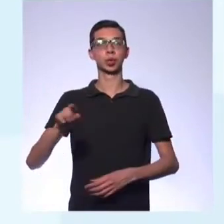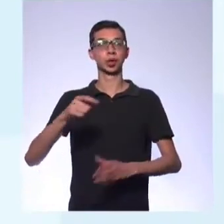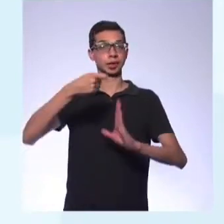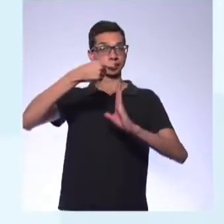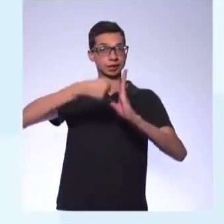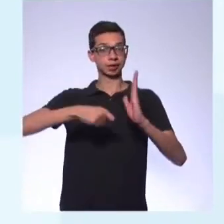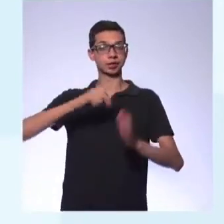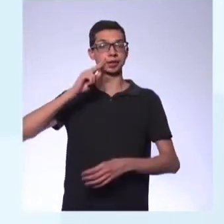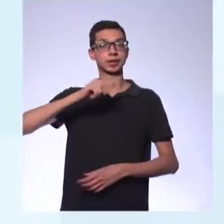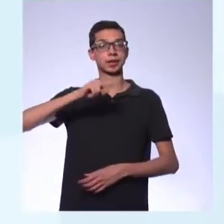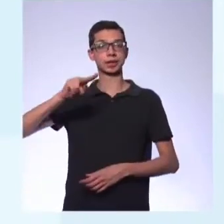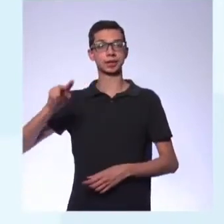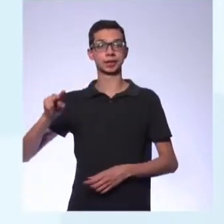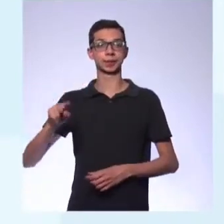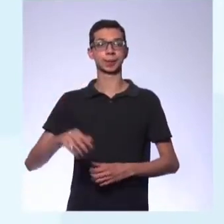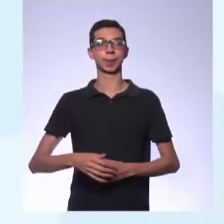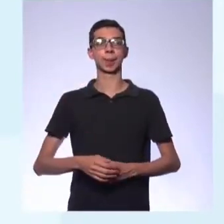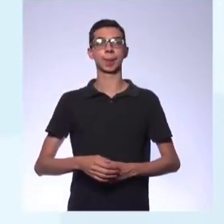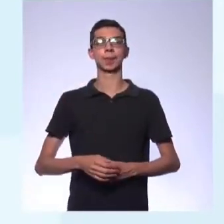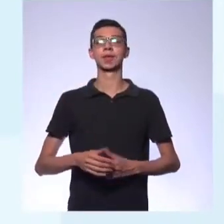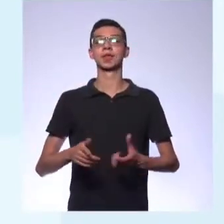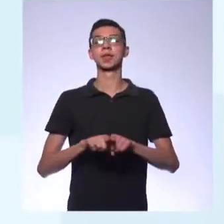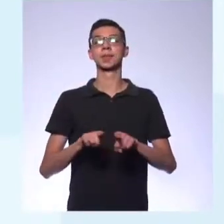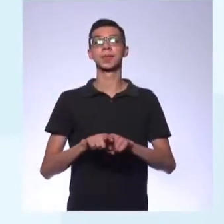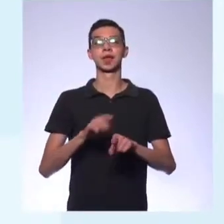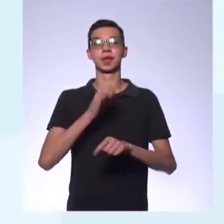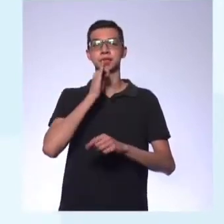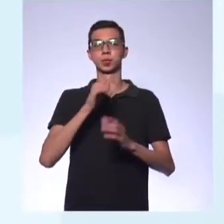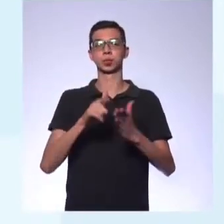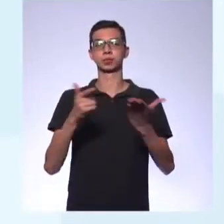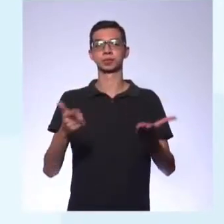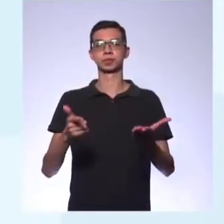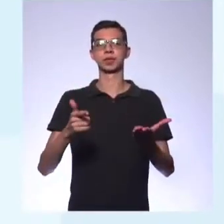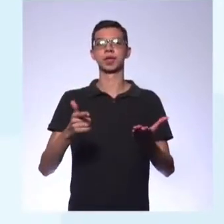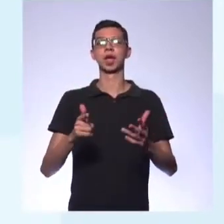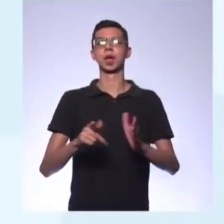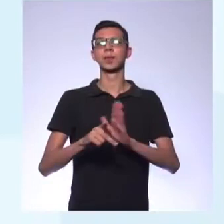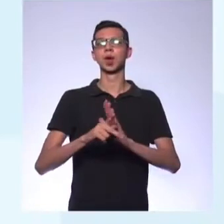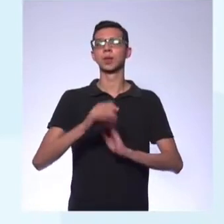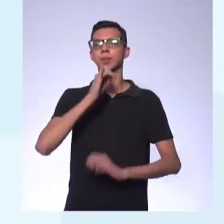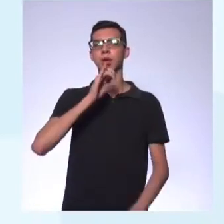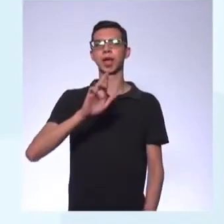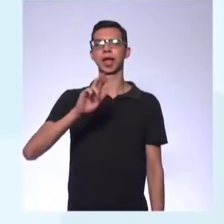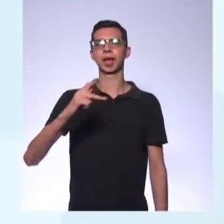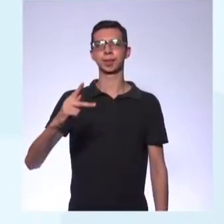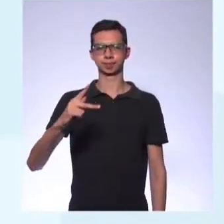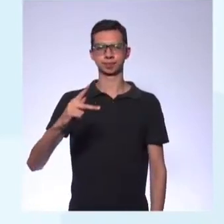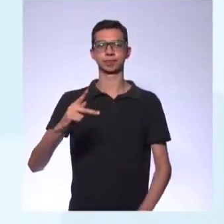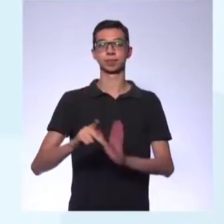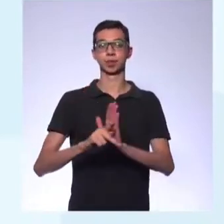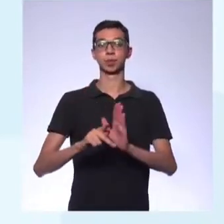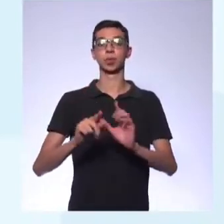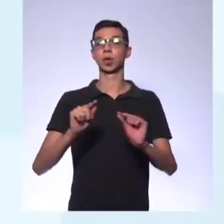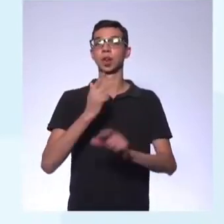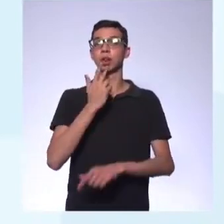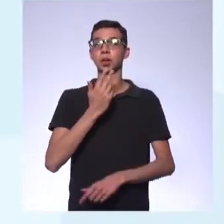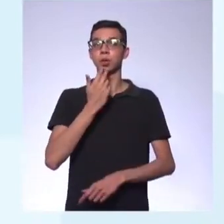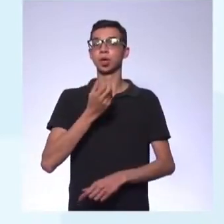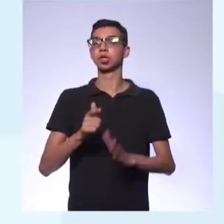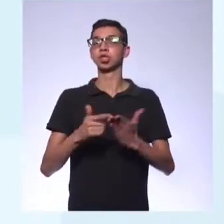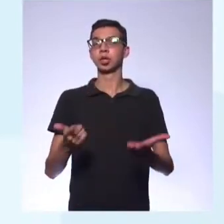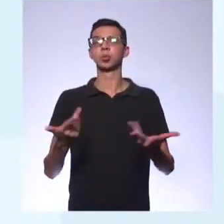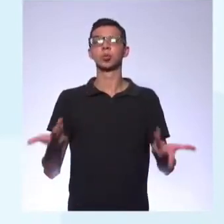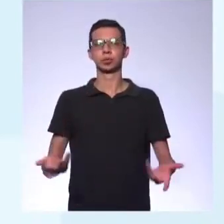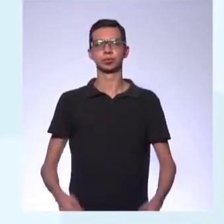como o rap da língua portuguesa e ler uma notícia de jornal? Então, qual é a diferença entre você ler um texto como esse e você ler uma notícia de jornal? 1 minuto e